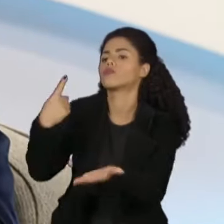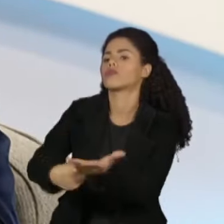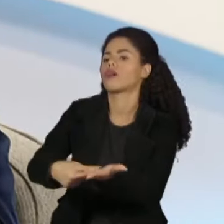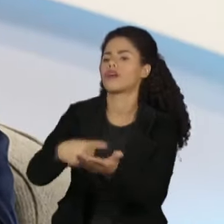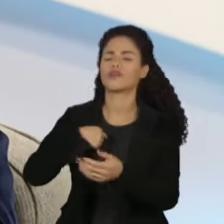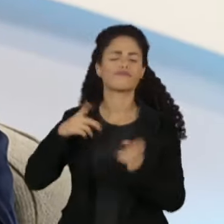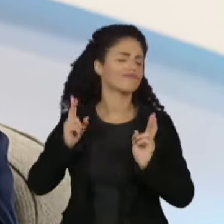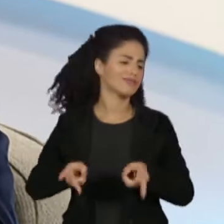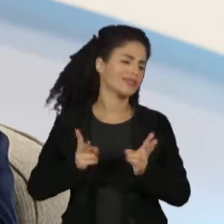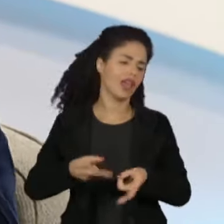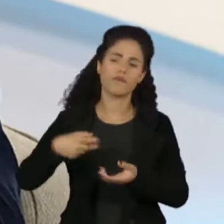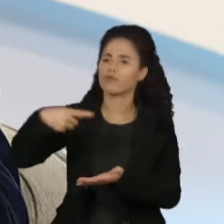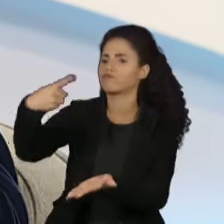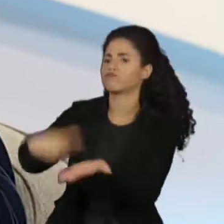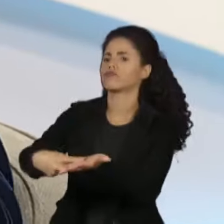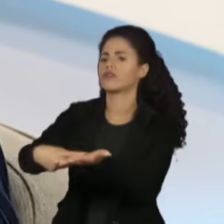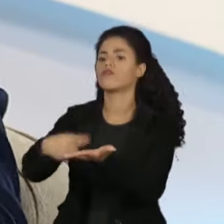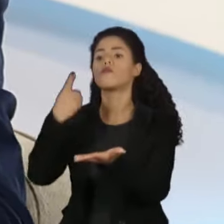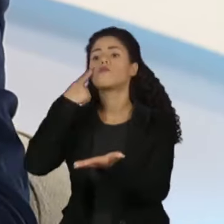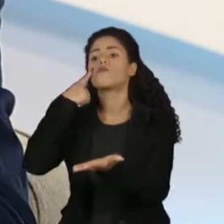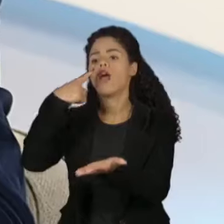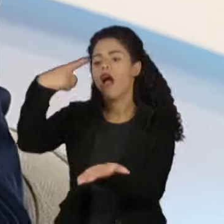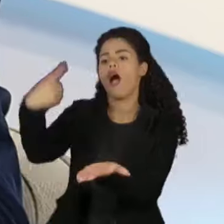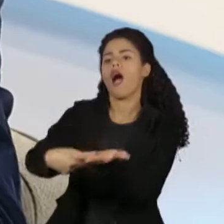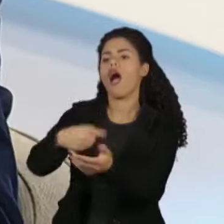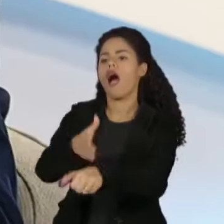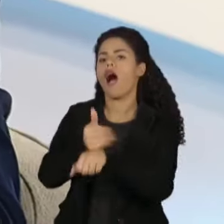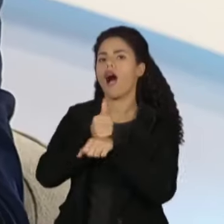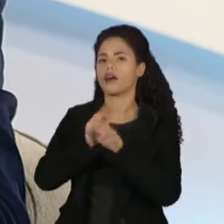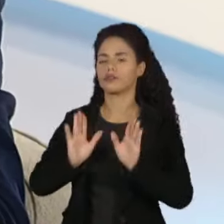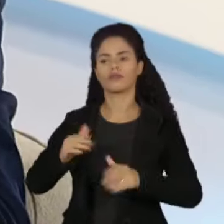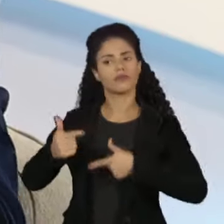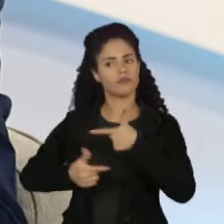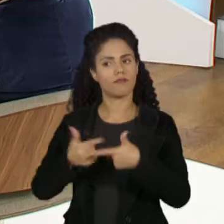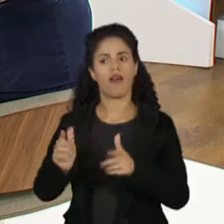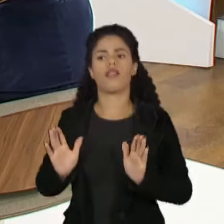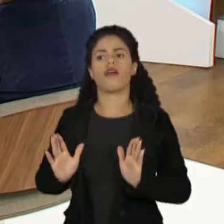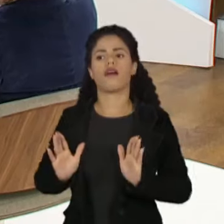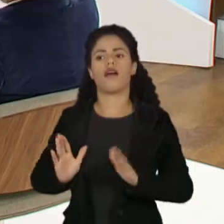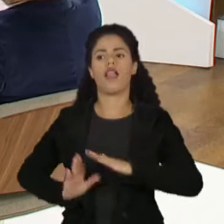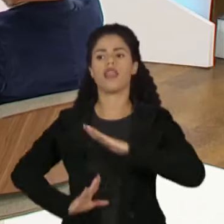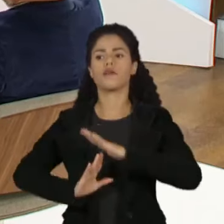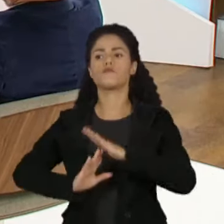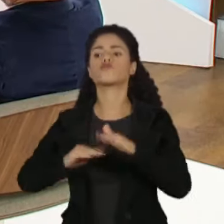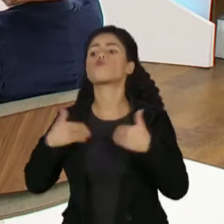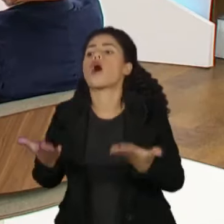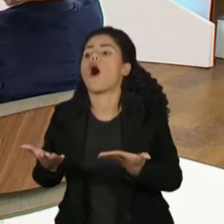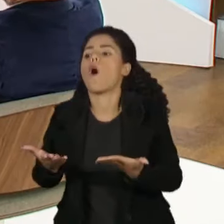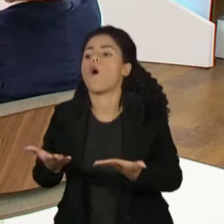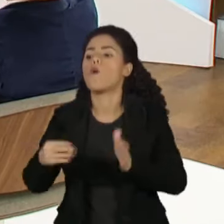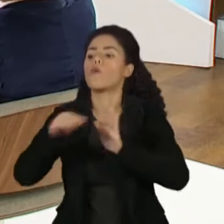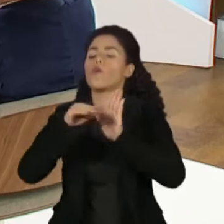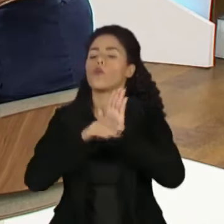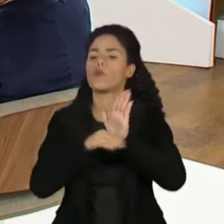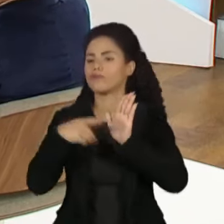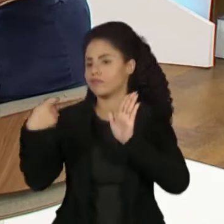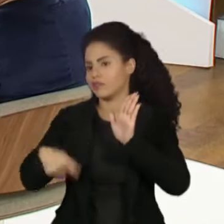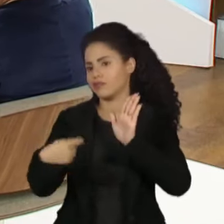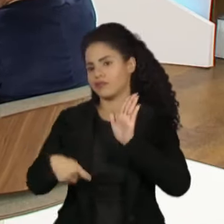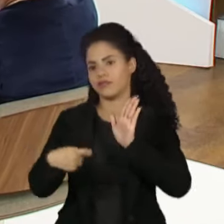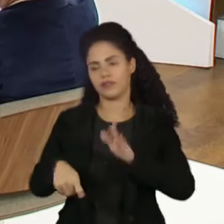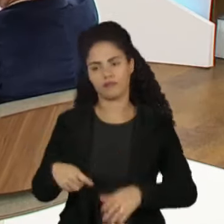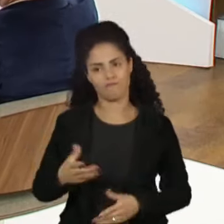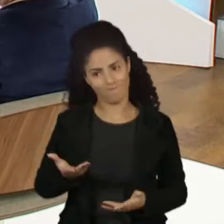assim Vera você tem que negociar antes de começar a trabalhar os limites eles existem uhum sempre